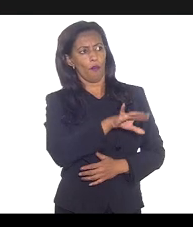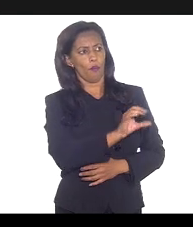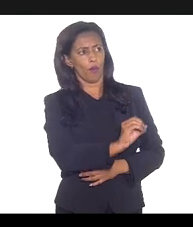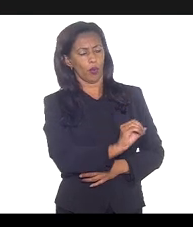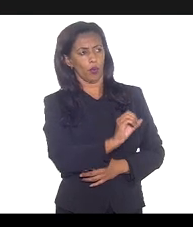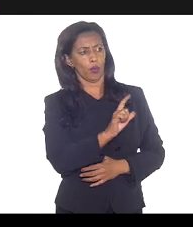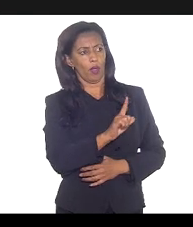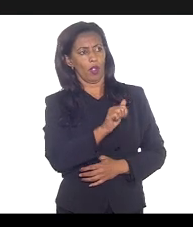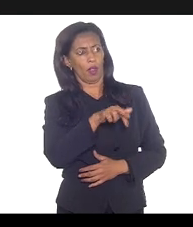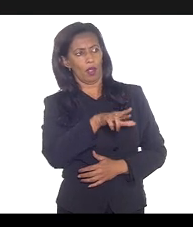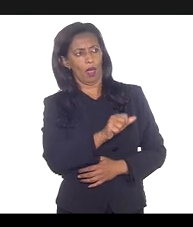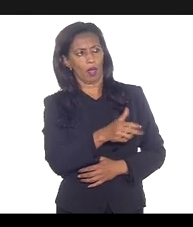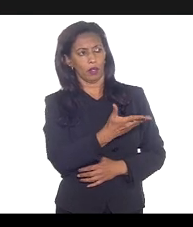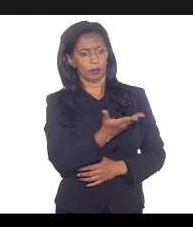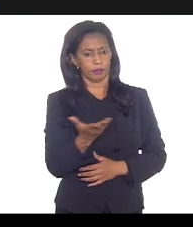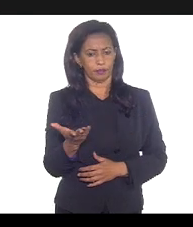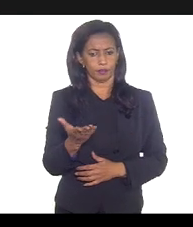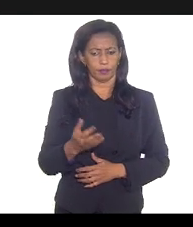Sayão.